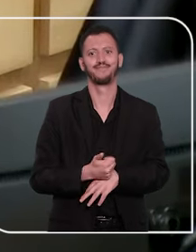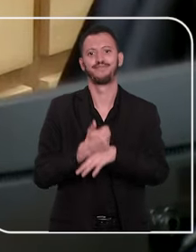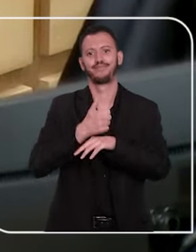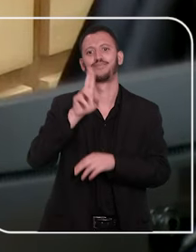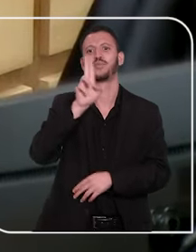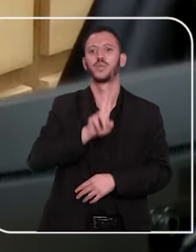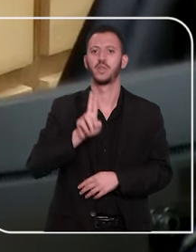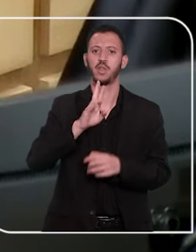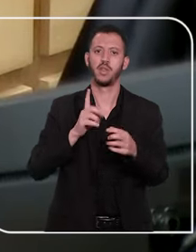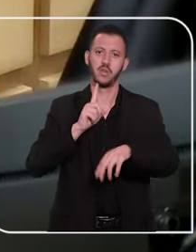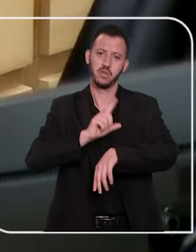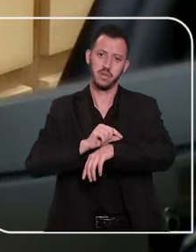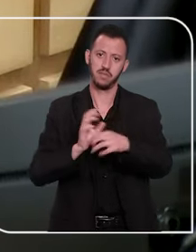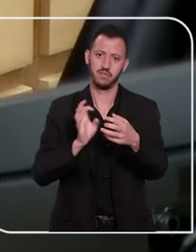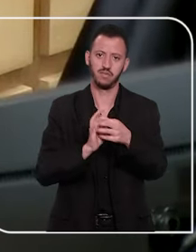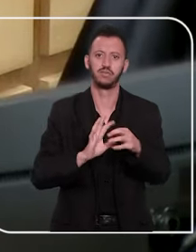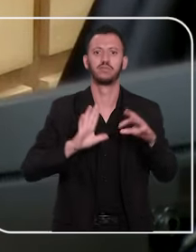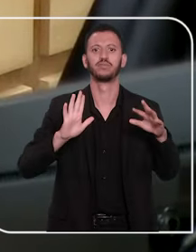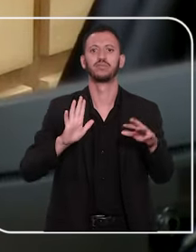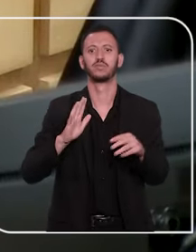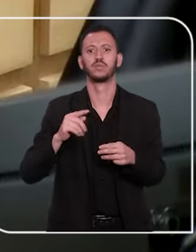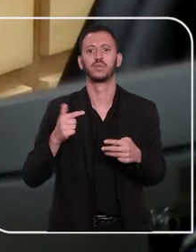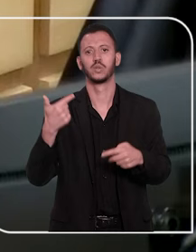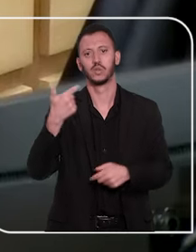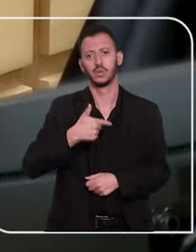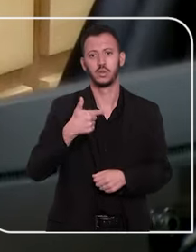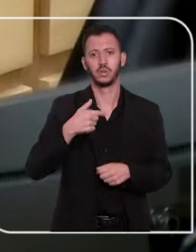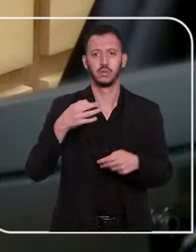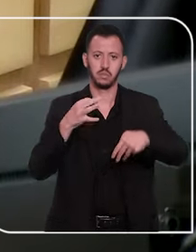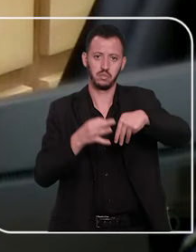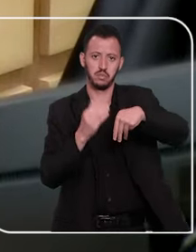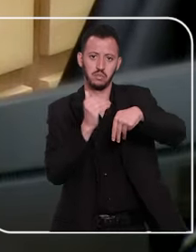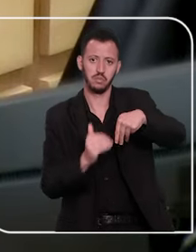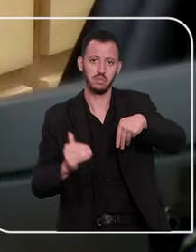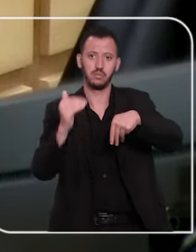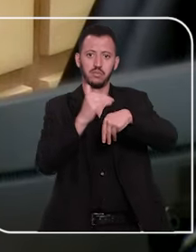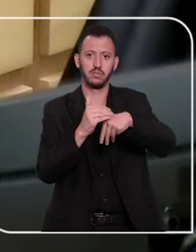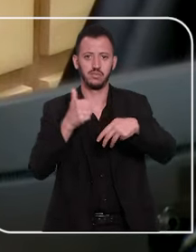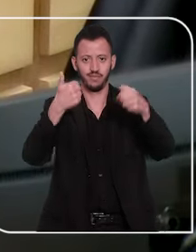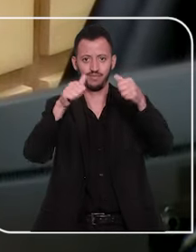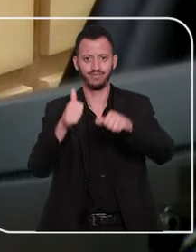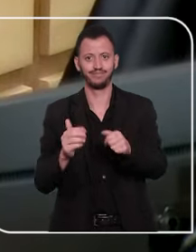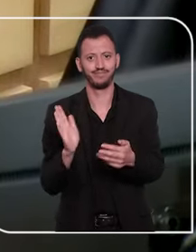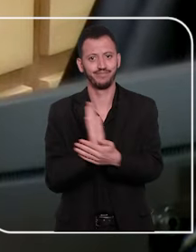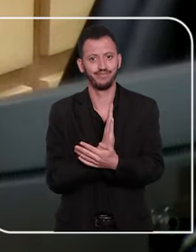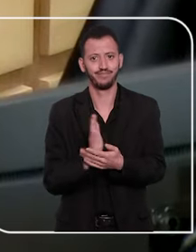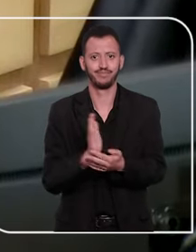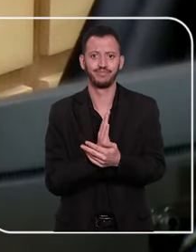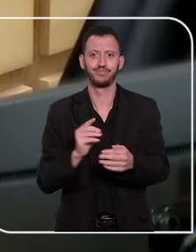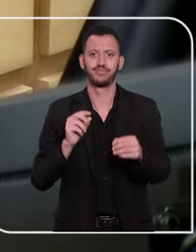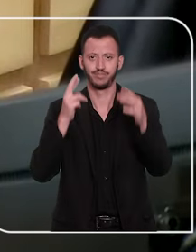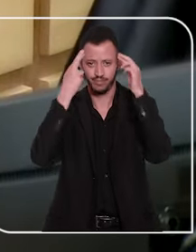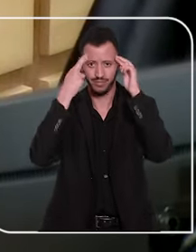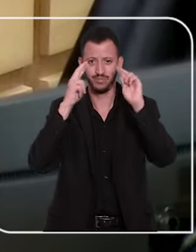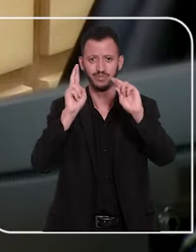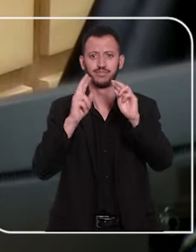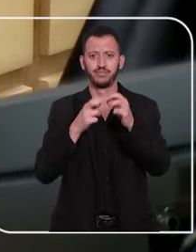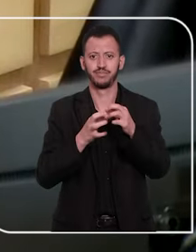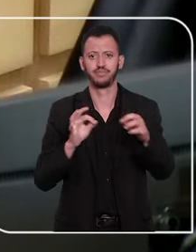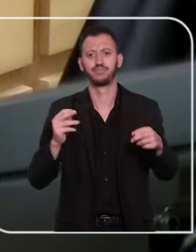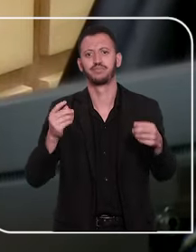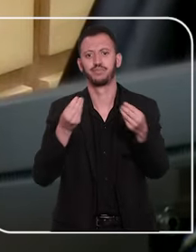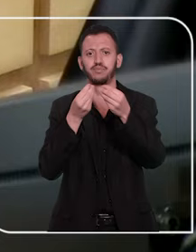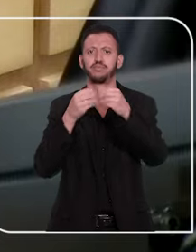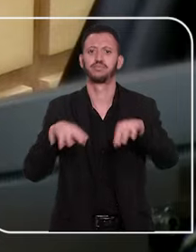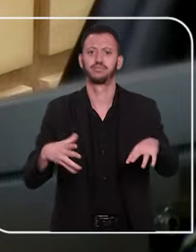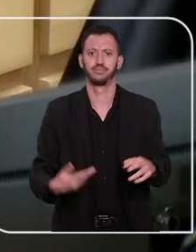direito a melhor utilização do tempo livre O que é segundo o ministro algo que depende de análise de cada caso a respeito